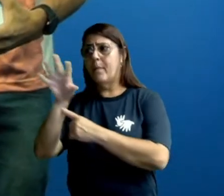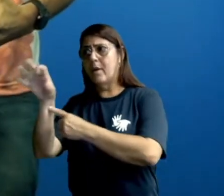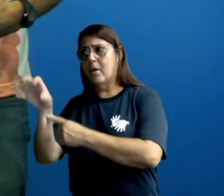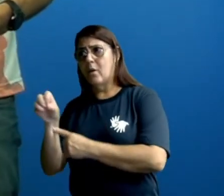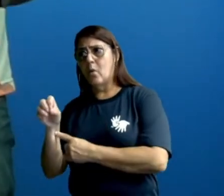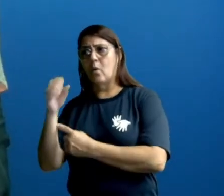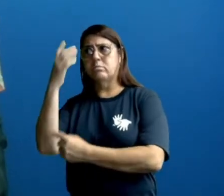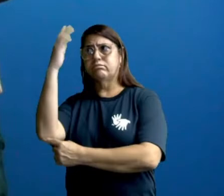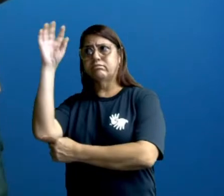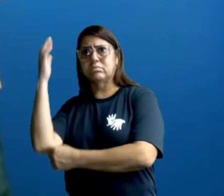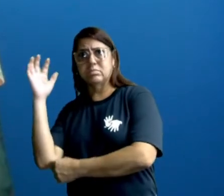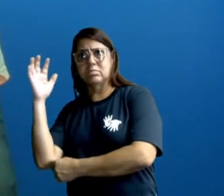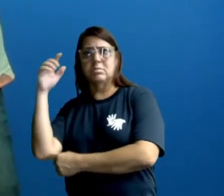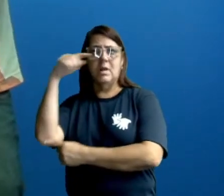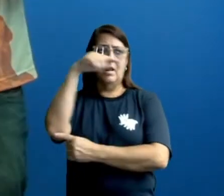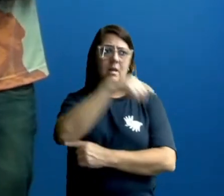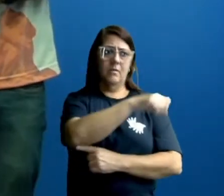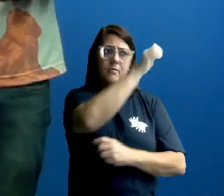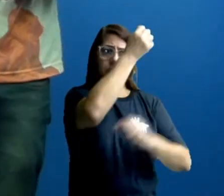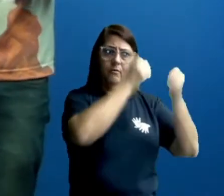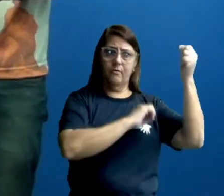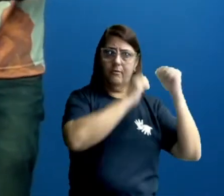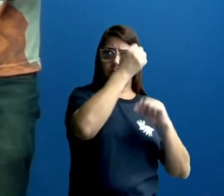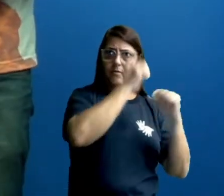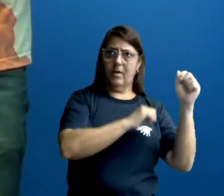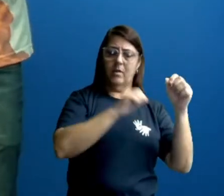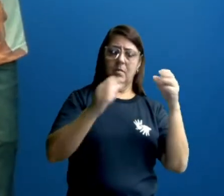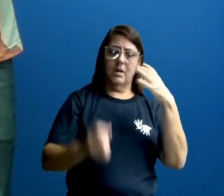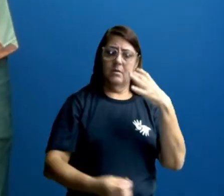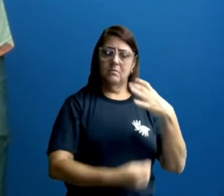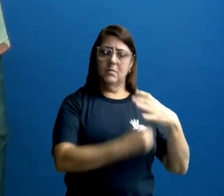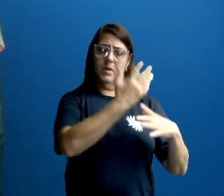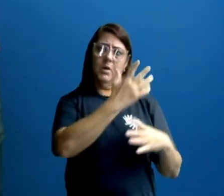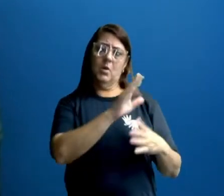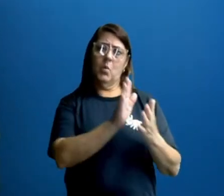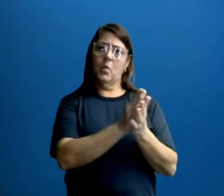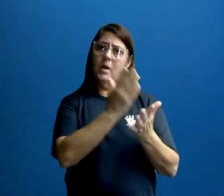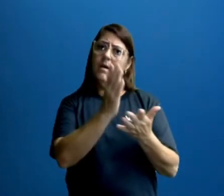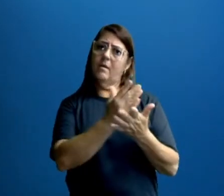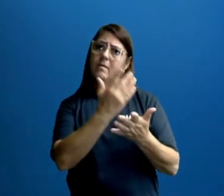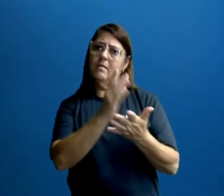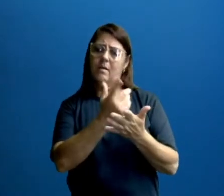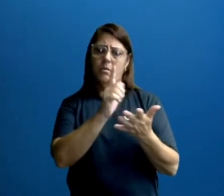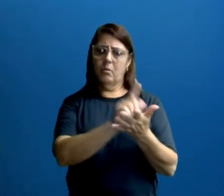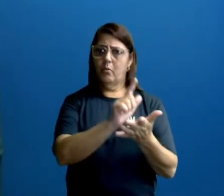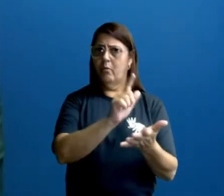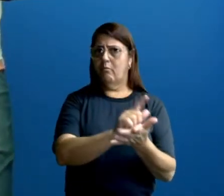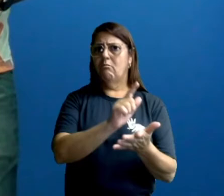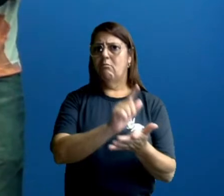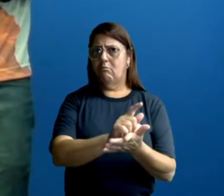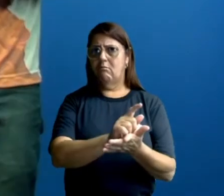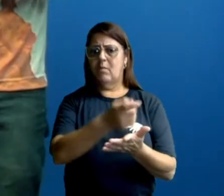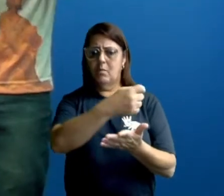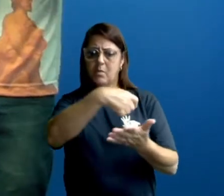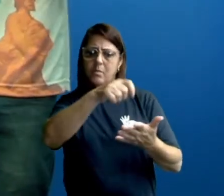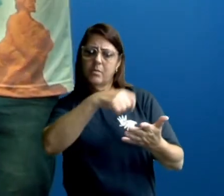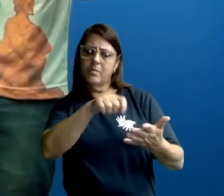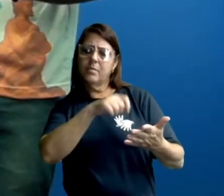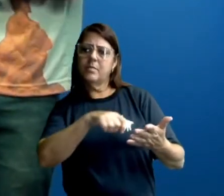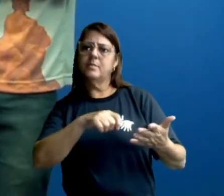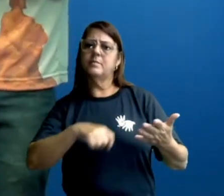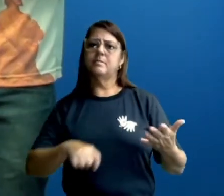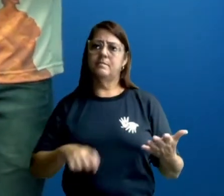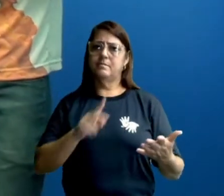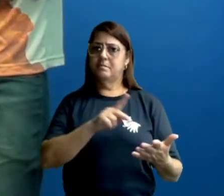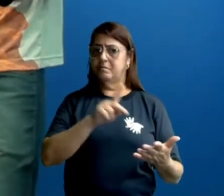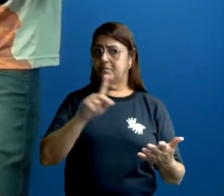de transformação, então, para chegar até as nossas casas e a gente utilizar aquela folhinha do caderno para fazermos as nossas atividades que os